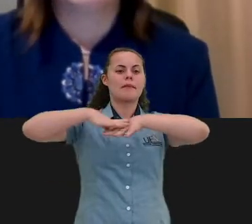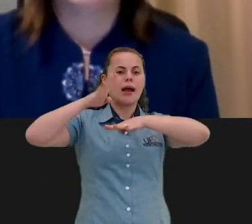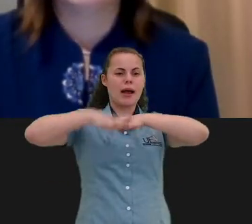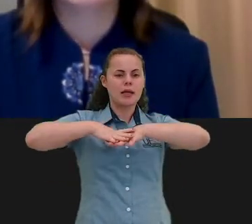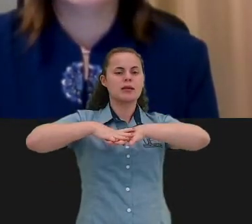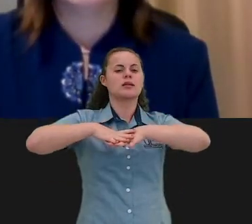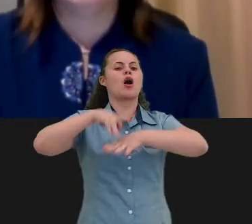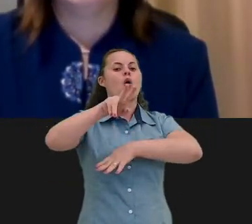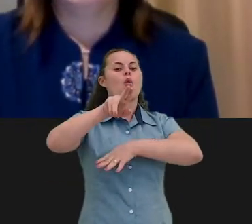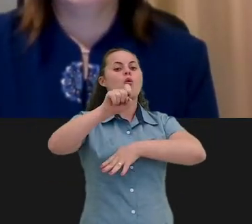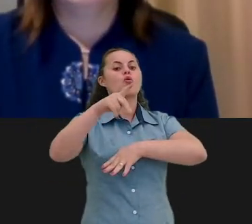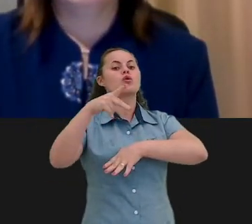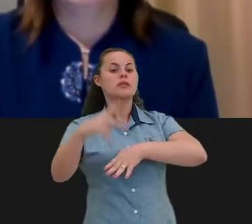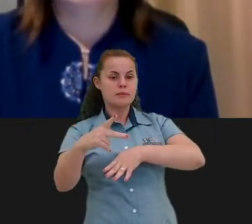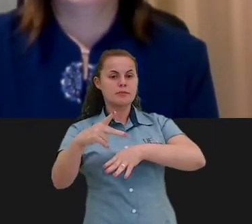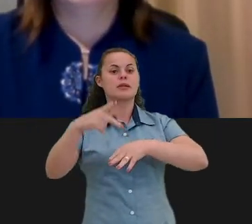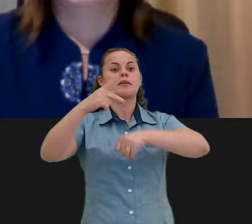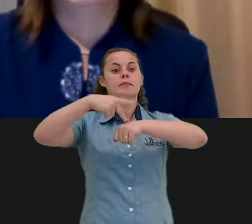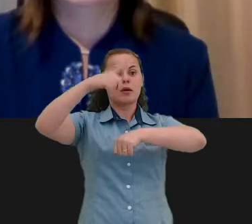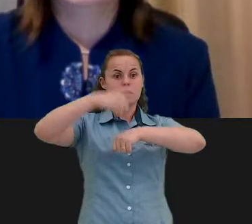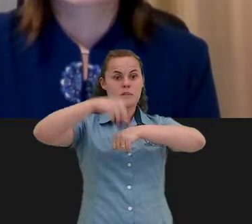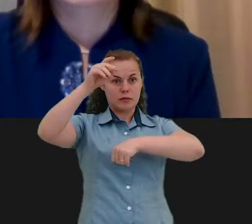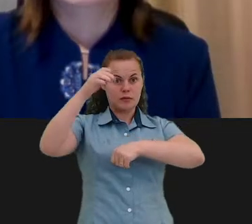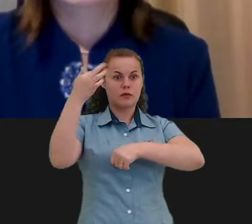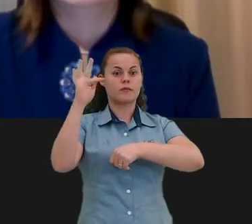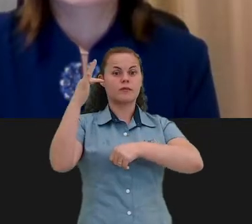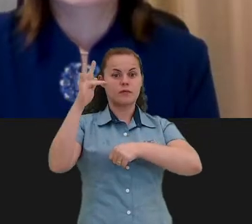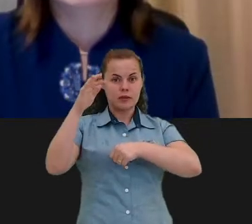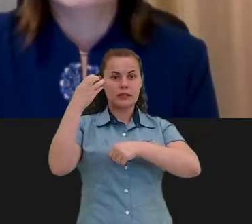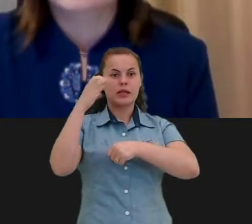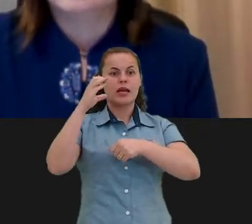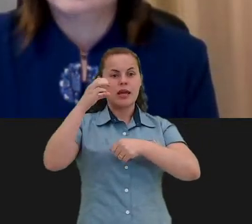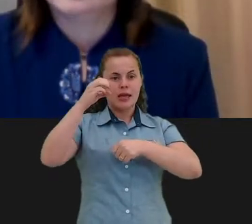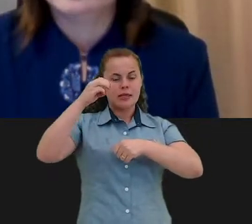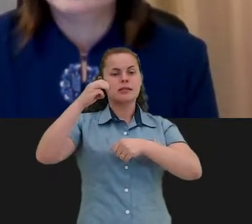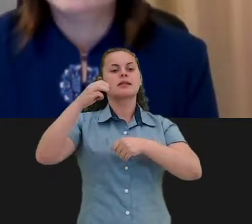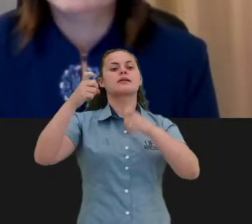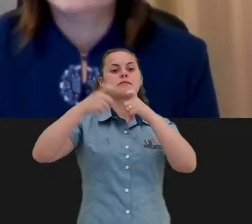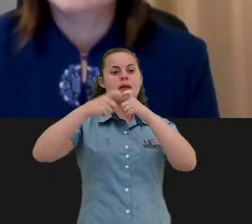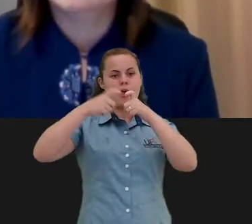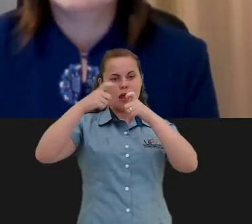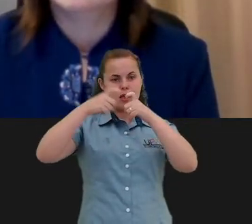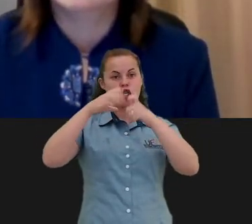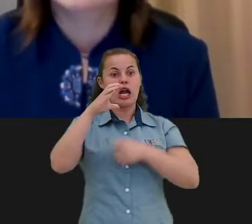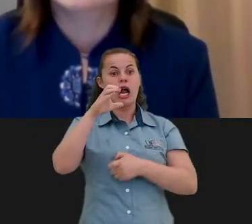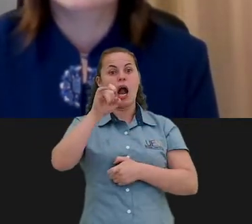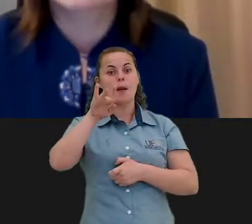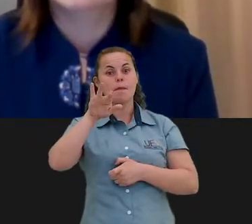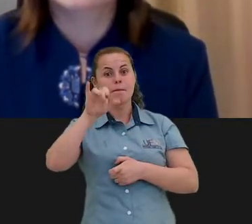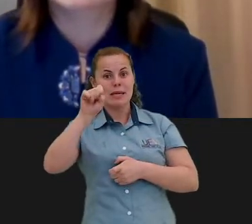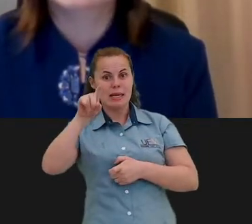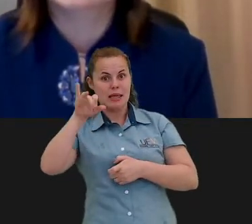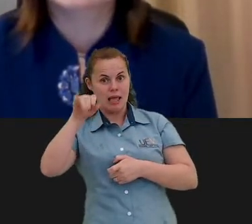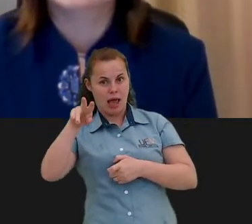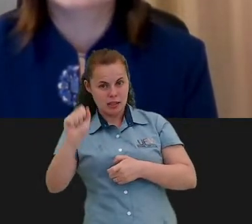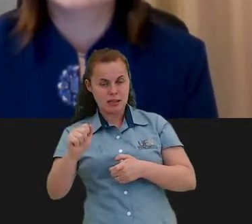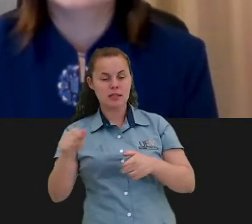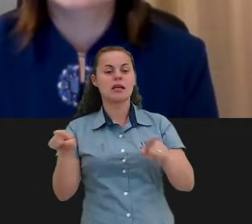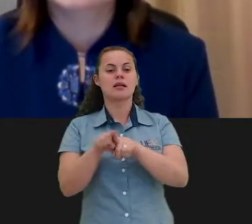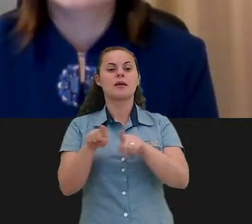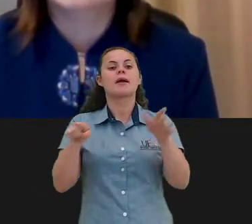Paulo. Realizou seu pós-doutorado na Faculdade de Ciências Médicas da Universidade de Campinas e também bolsista